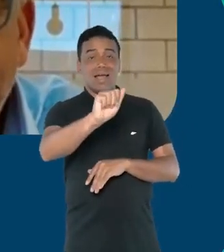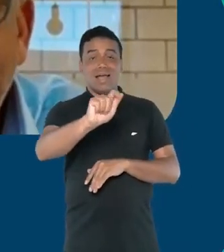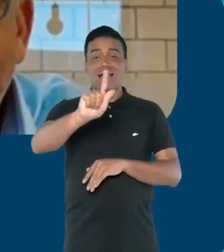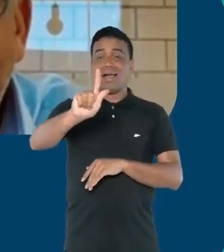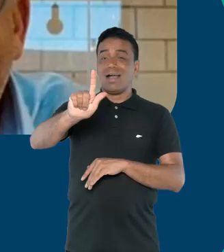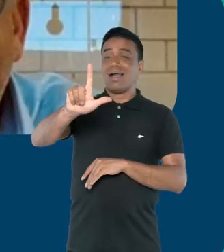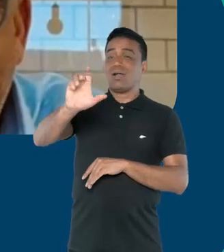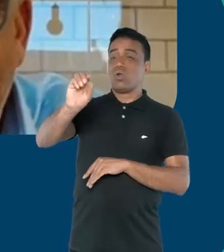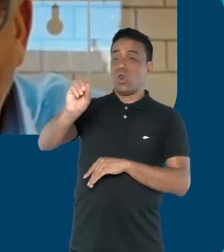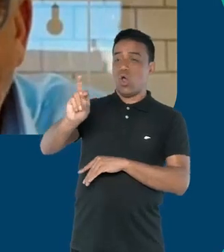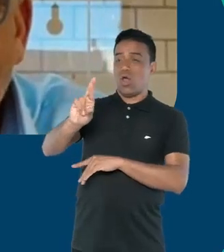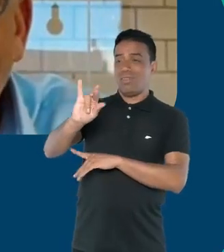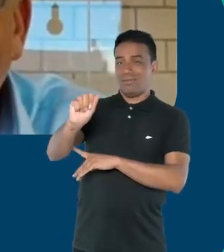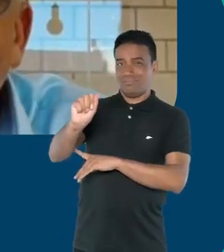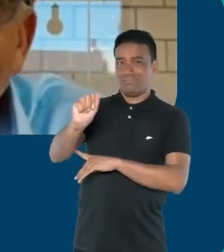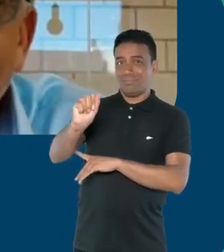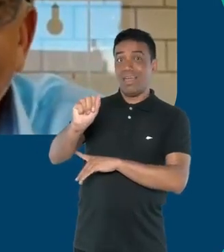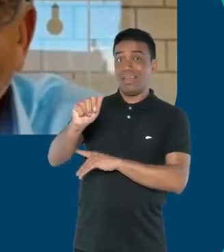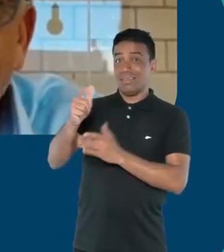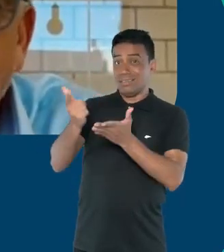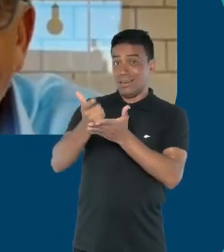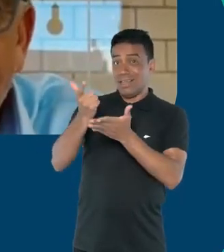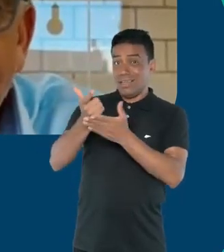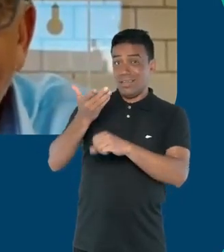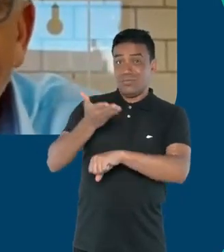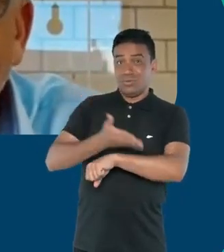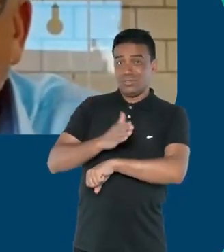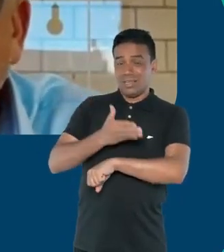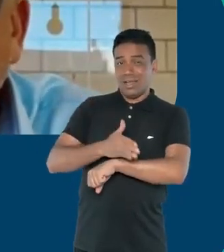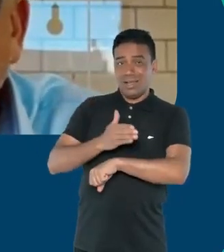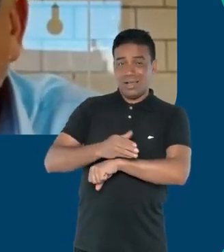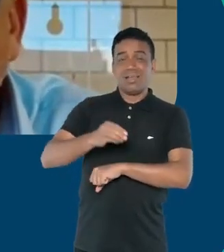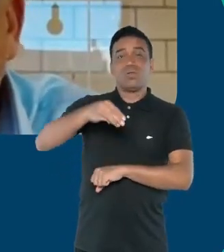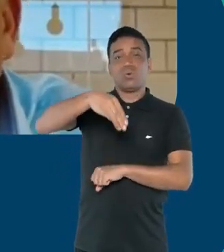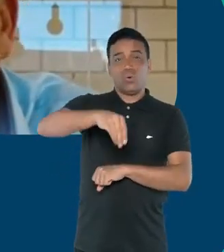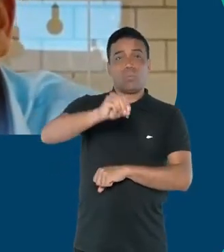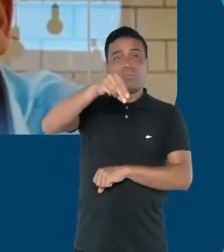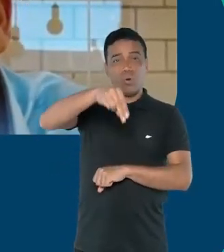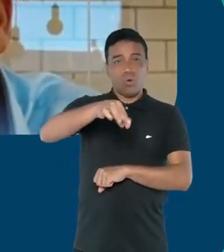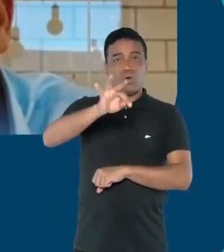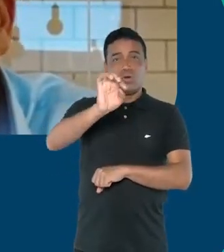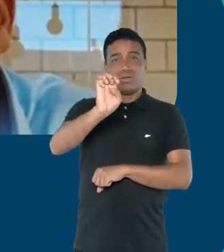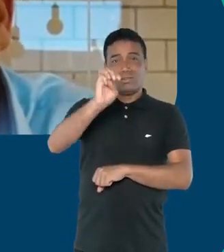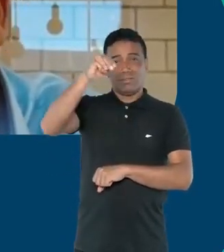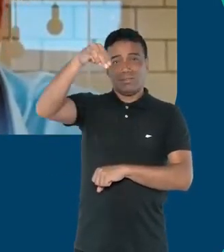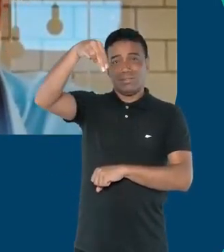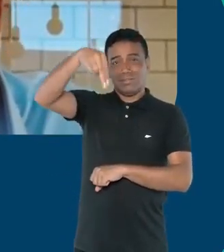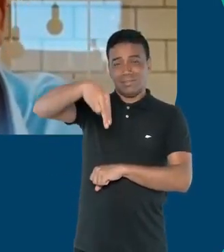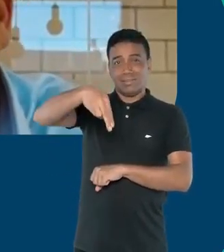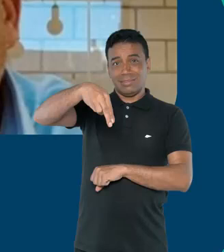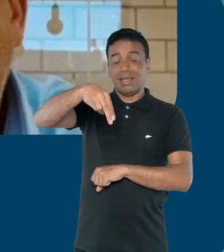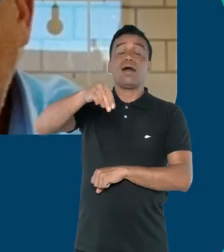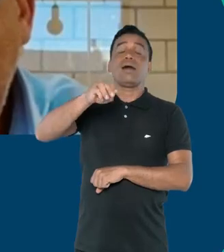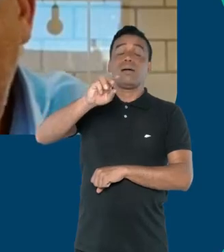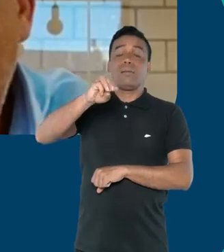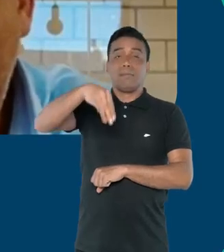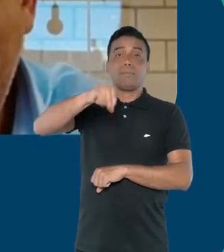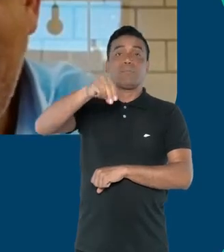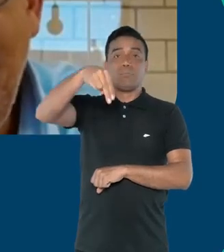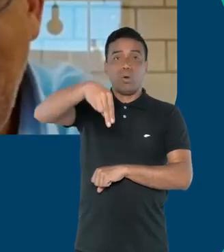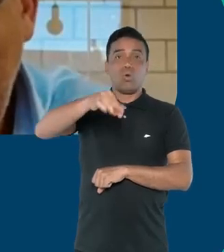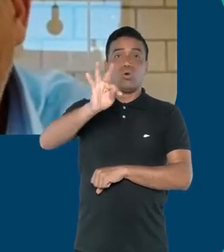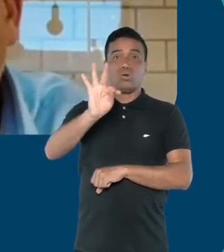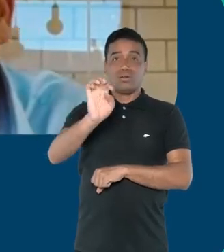Glória. Esse ensaio do Montaigne, ele tenta mostrar, ele tenta resolver